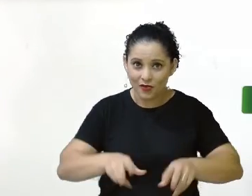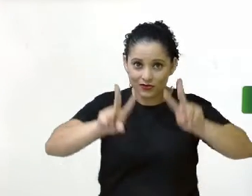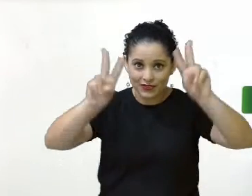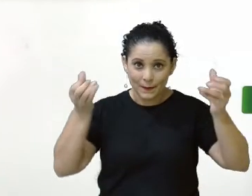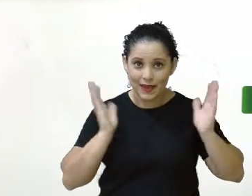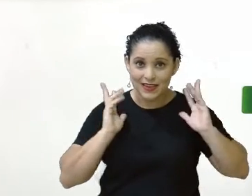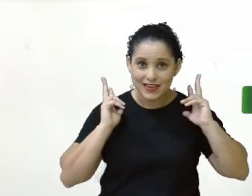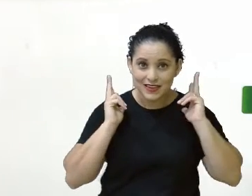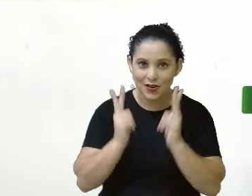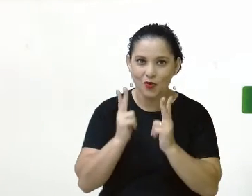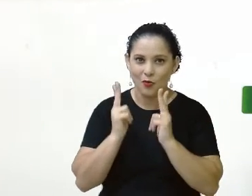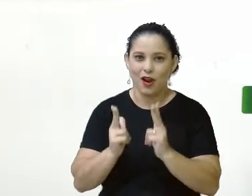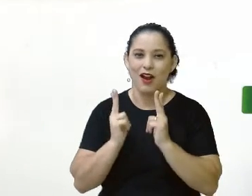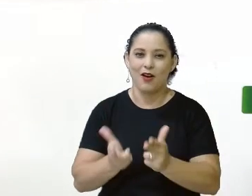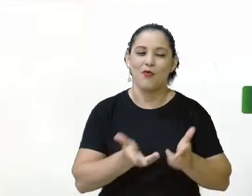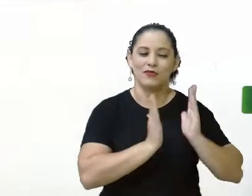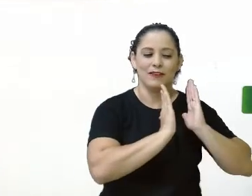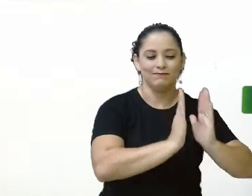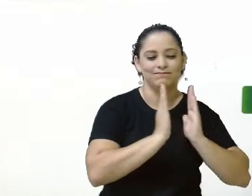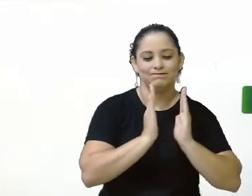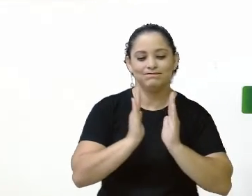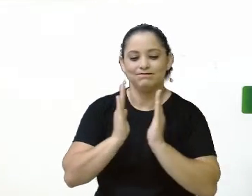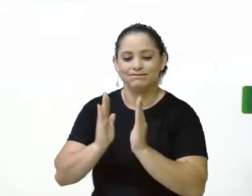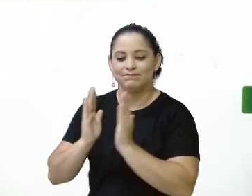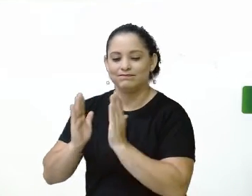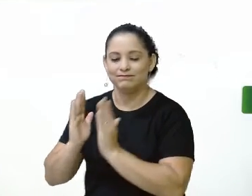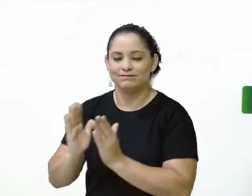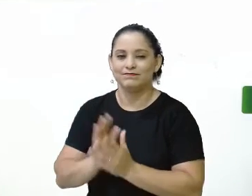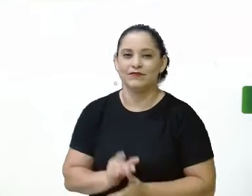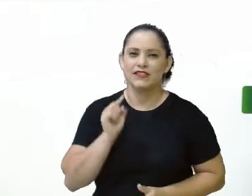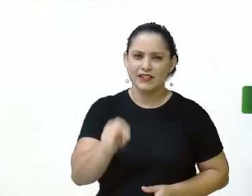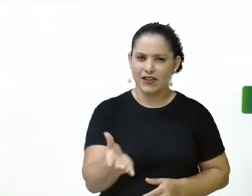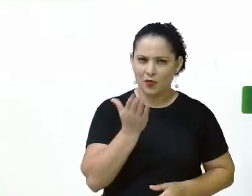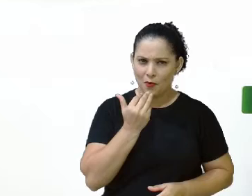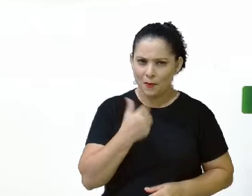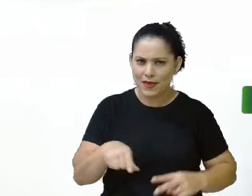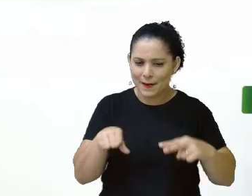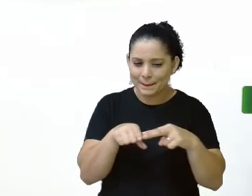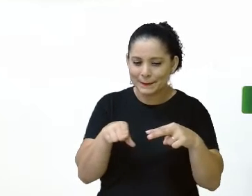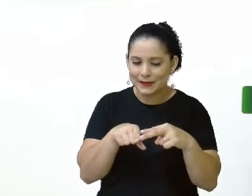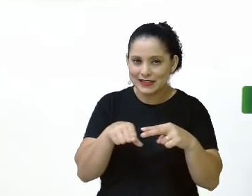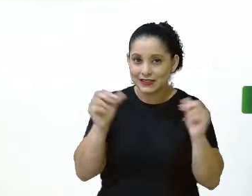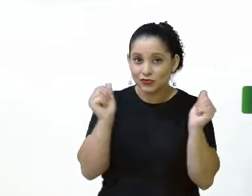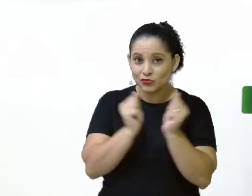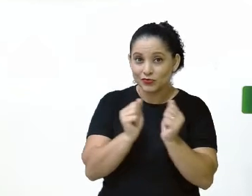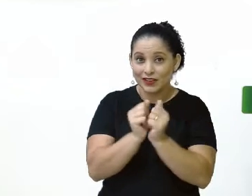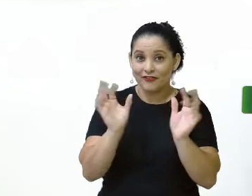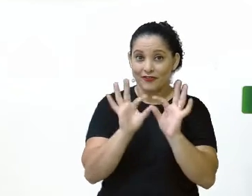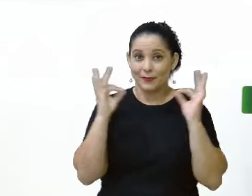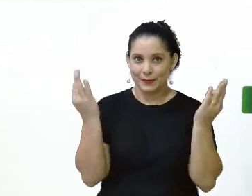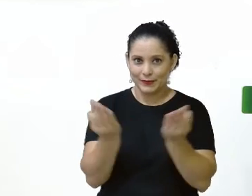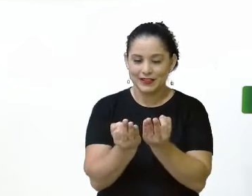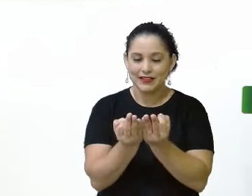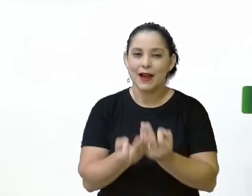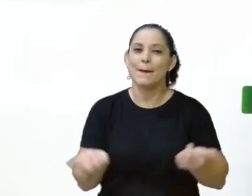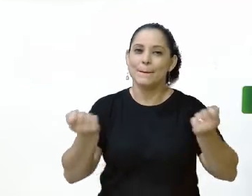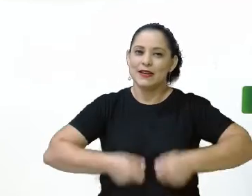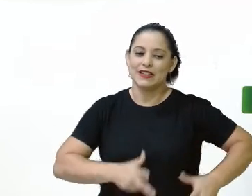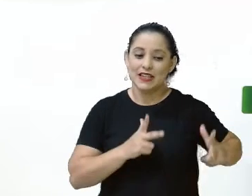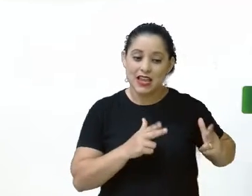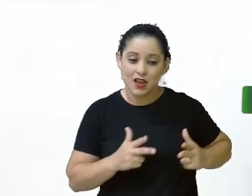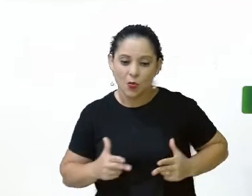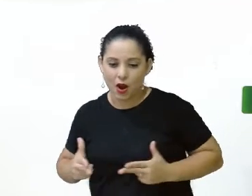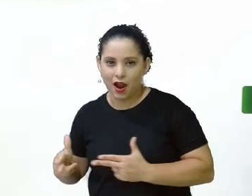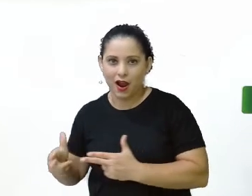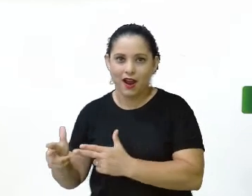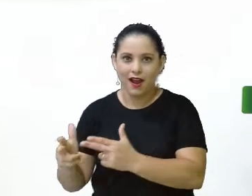em partes iguais. Então, se você vai comer a pizza no final de semana com a sua família, os pedaços precisam